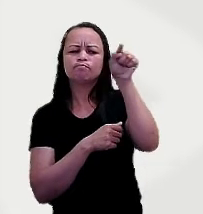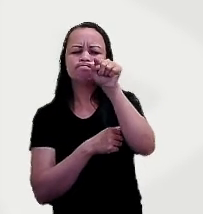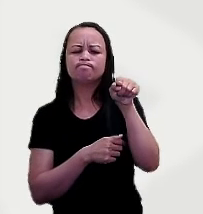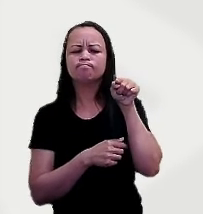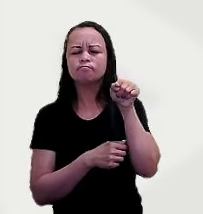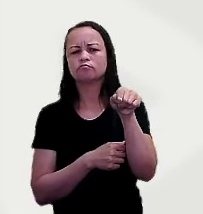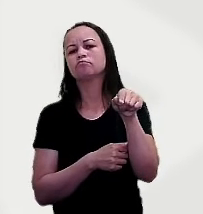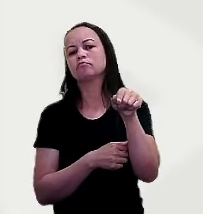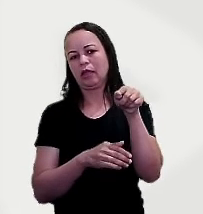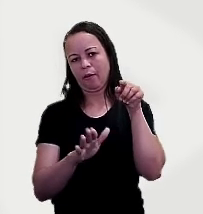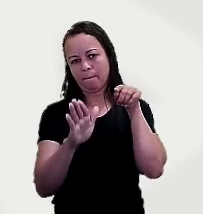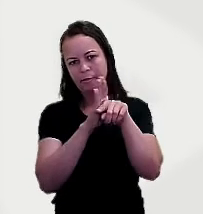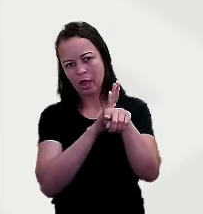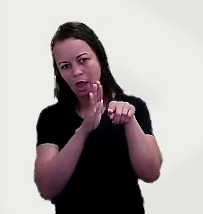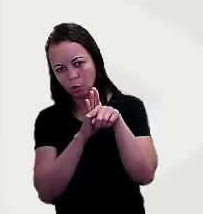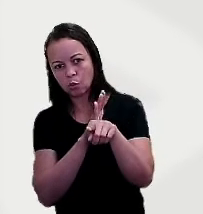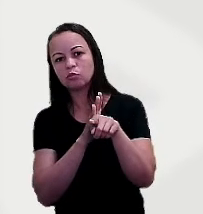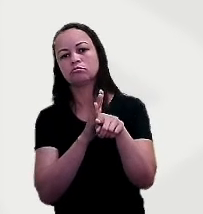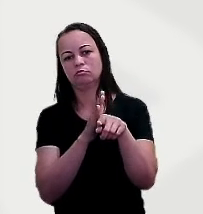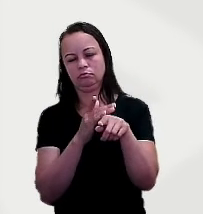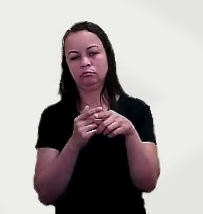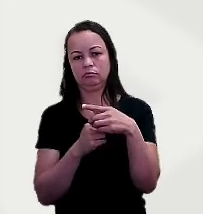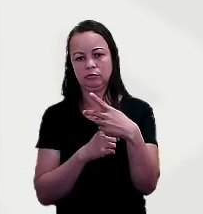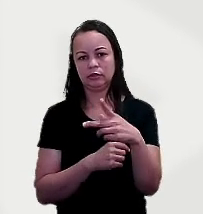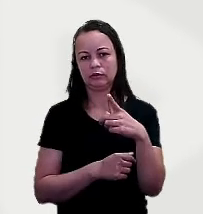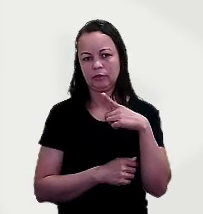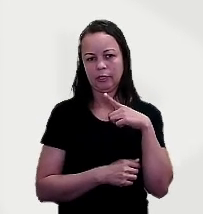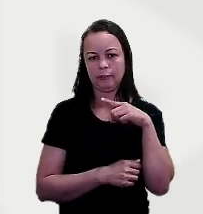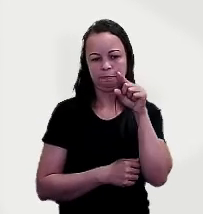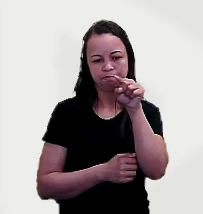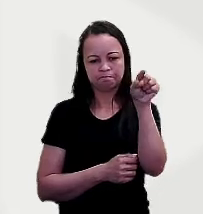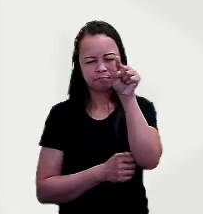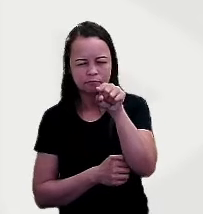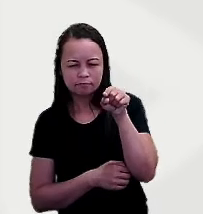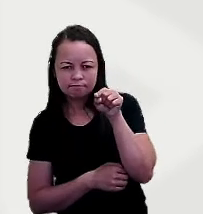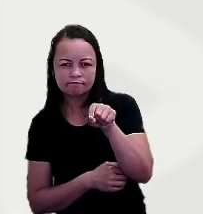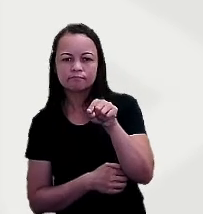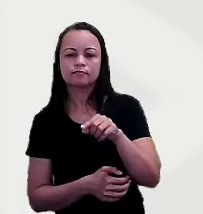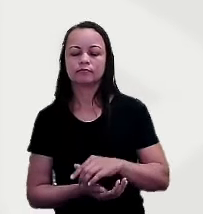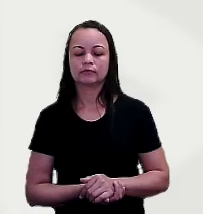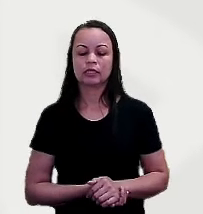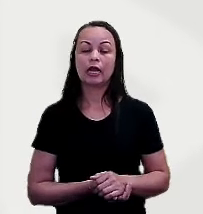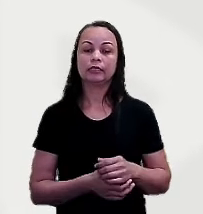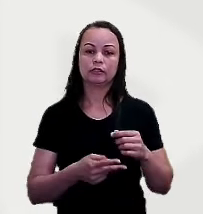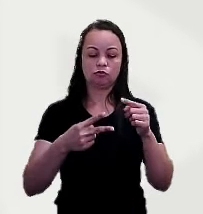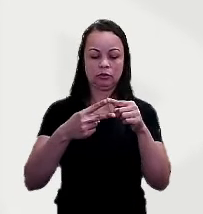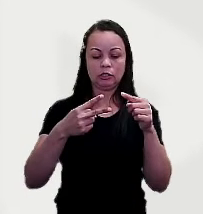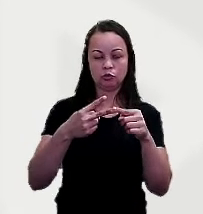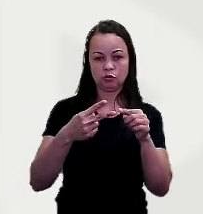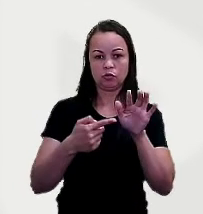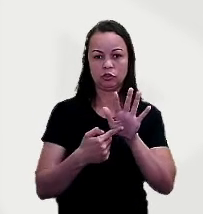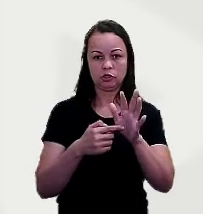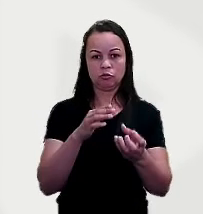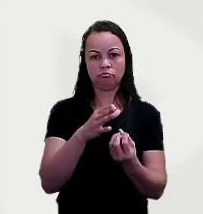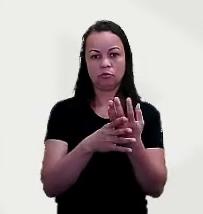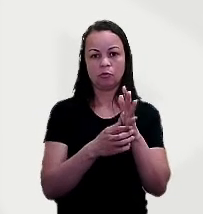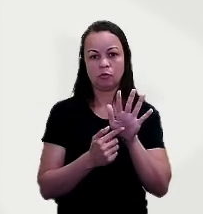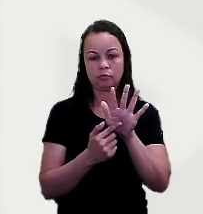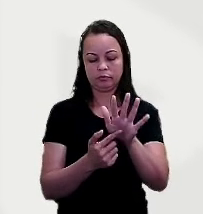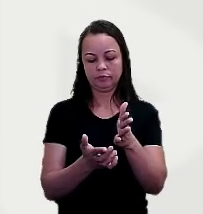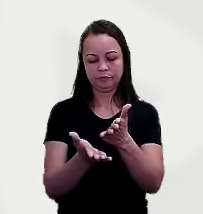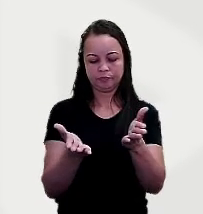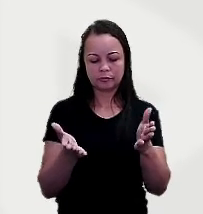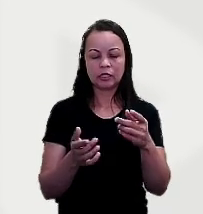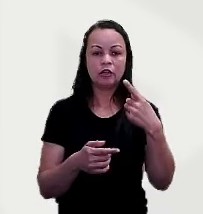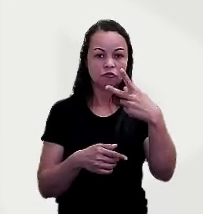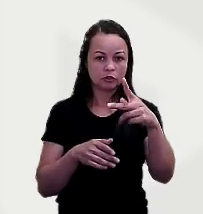faz uma pergunta, que tem a interrogação, não é? Então, aqui eu criei duas para vocês e vocês criem as